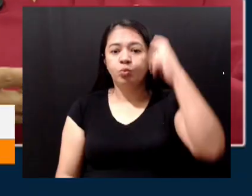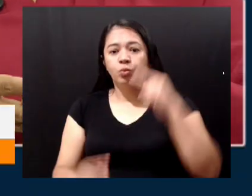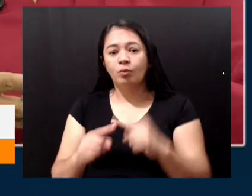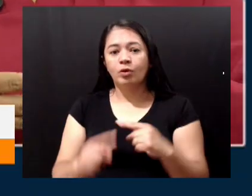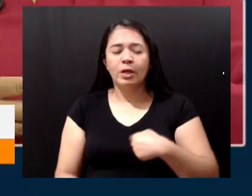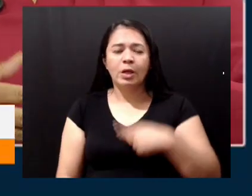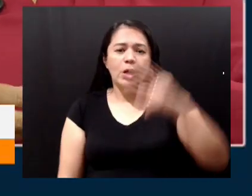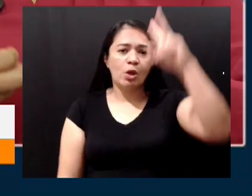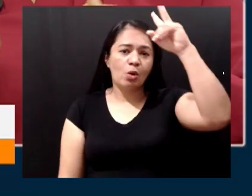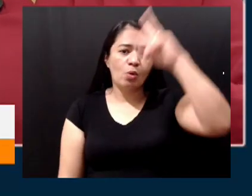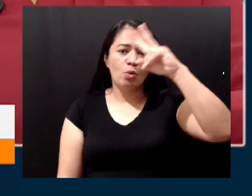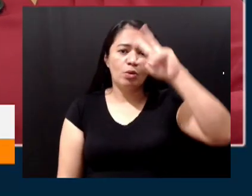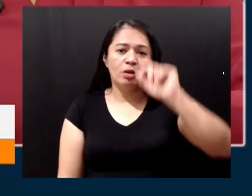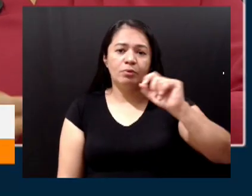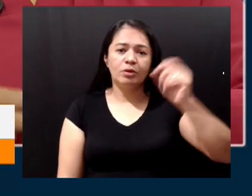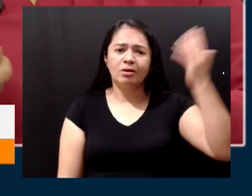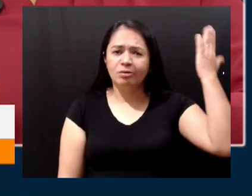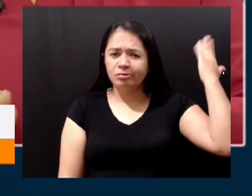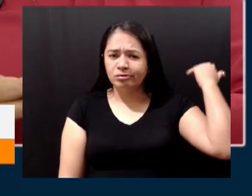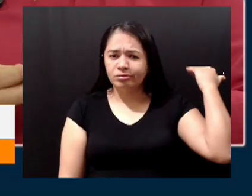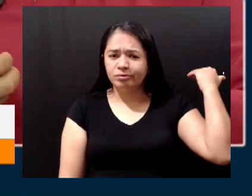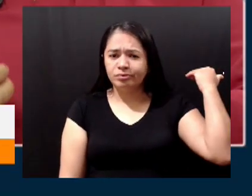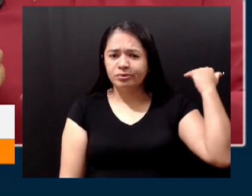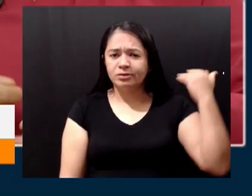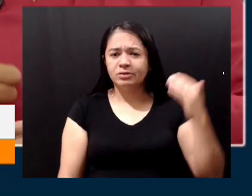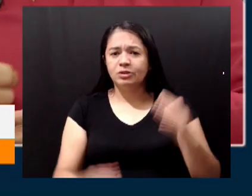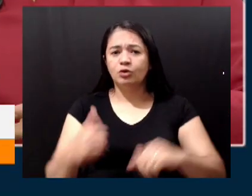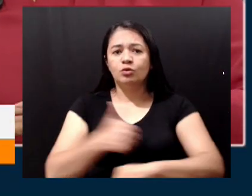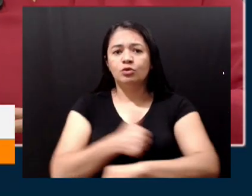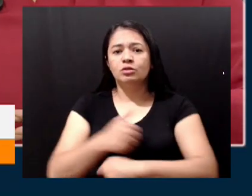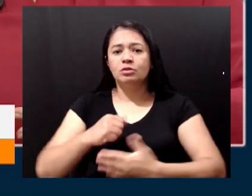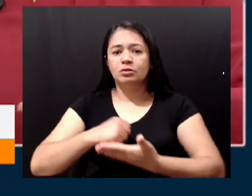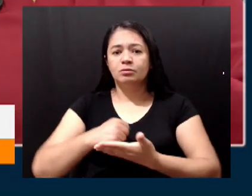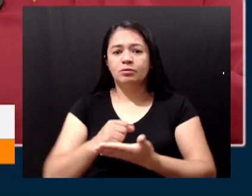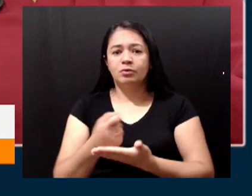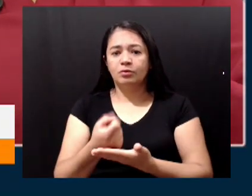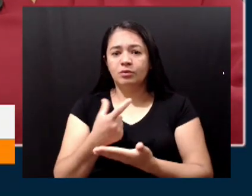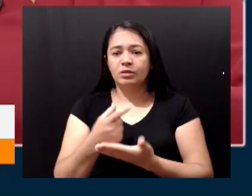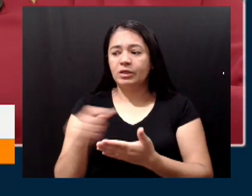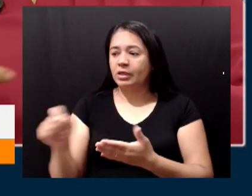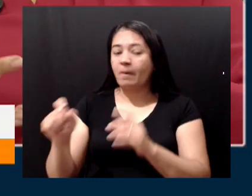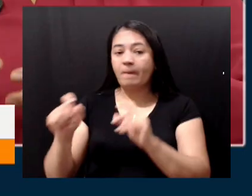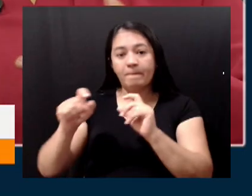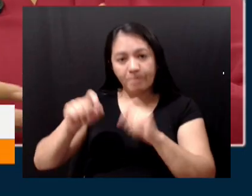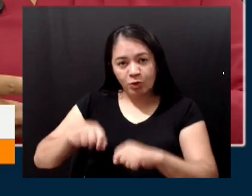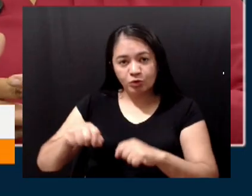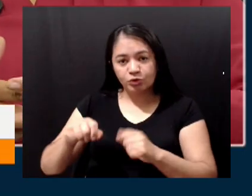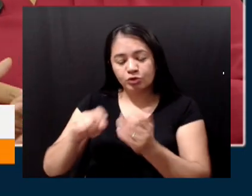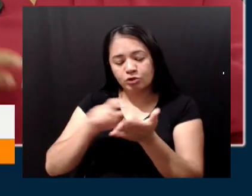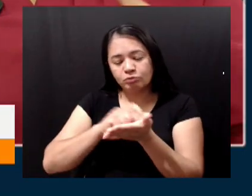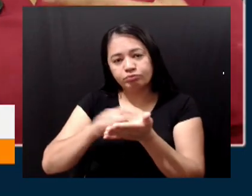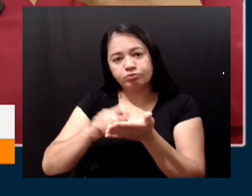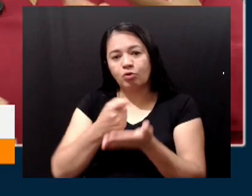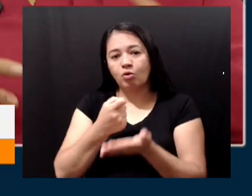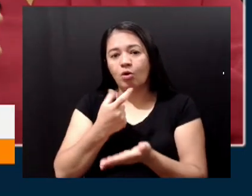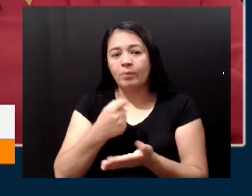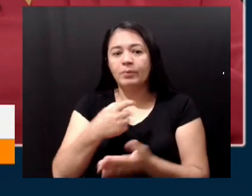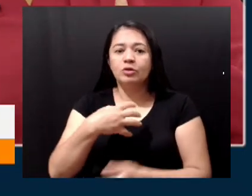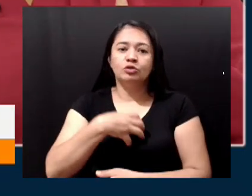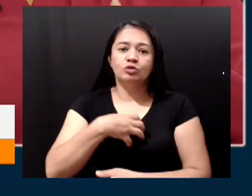muito tempo atrás os farmacêuticos eles podiam prescrever medicação, assim, de uma forma meio